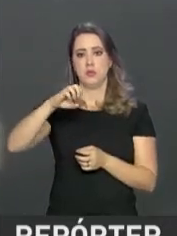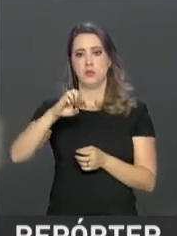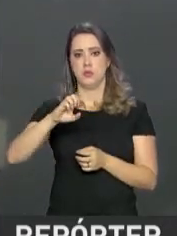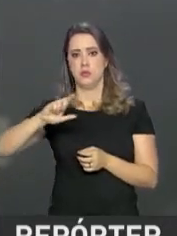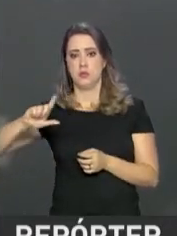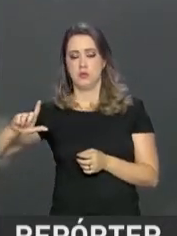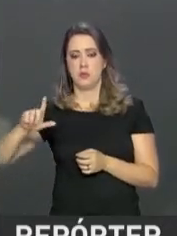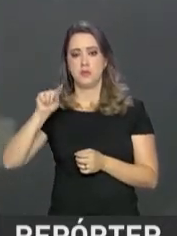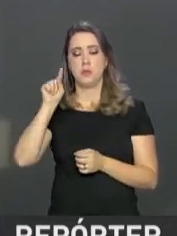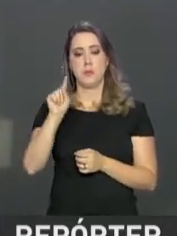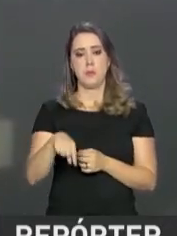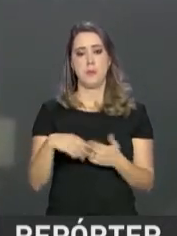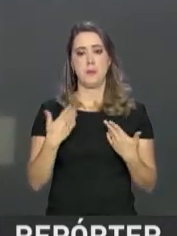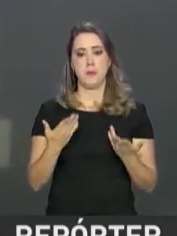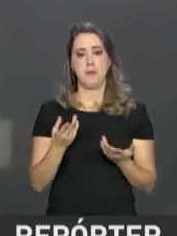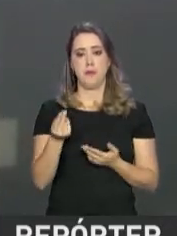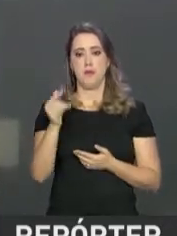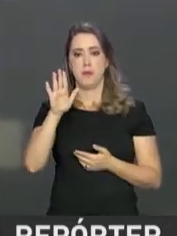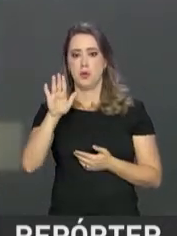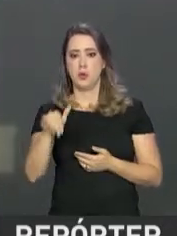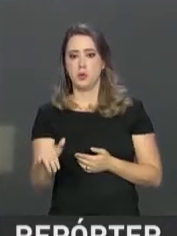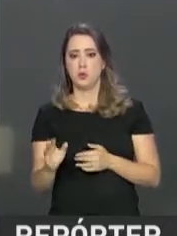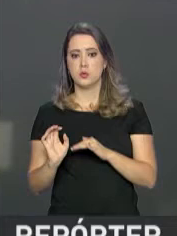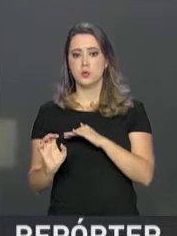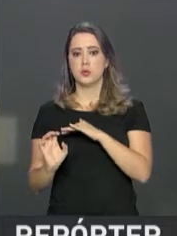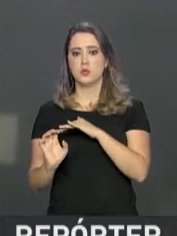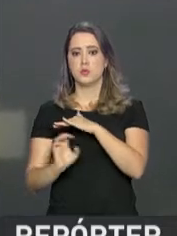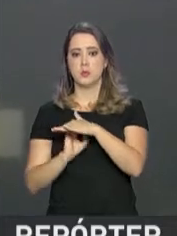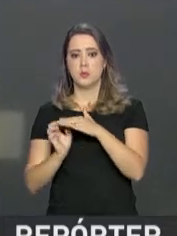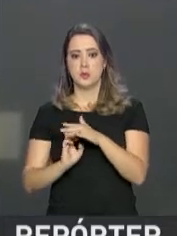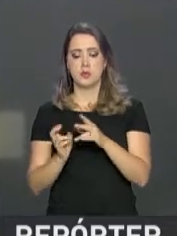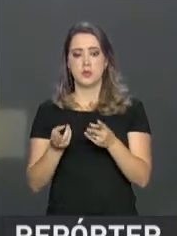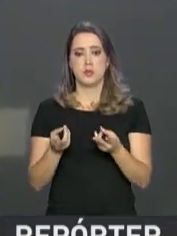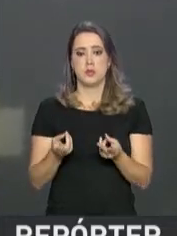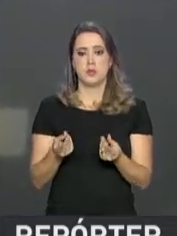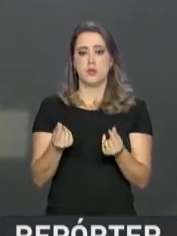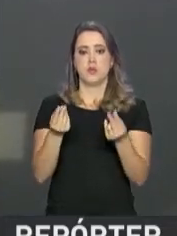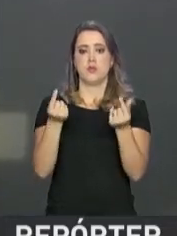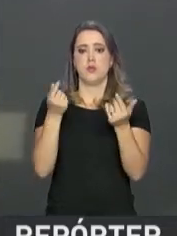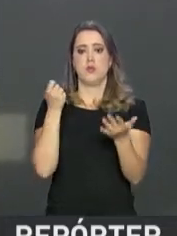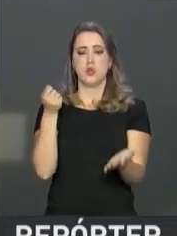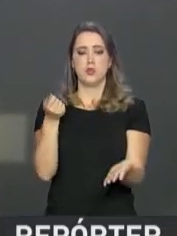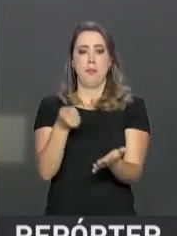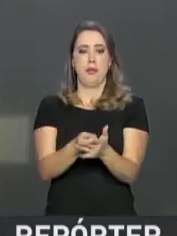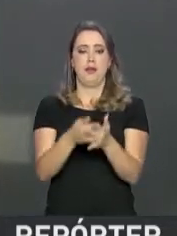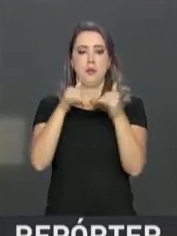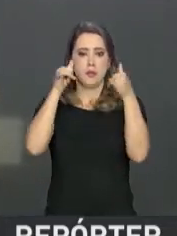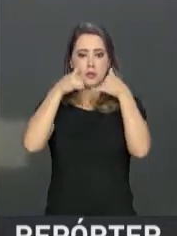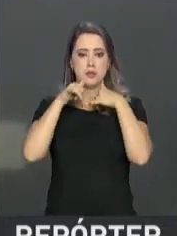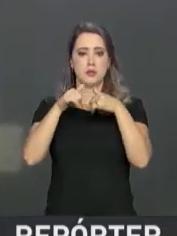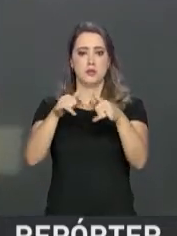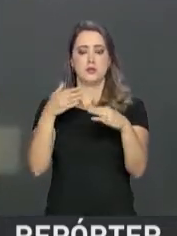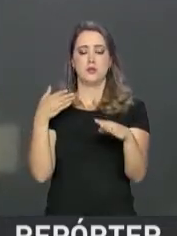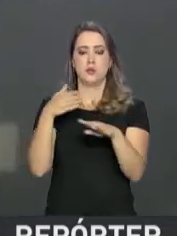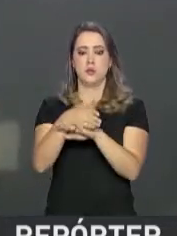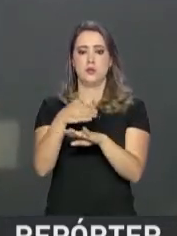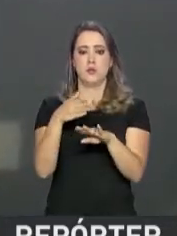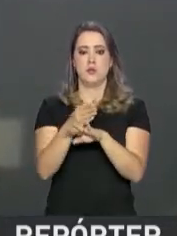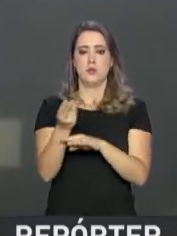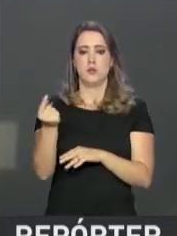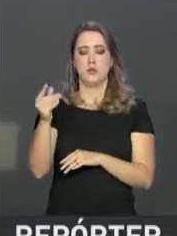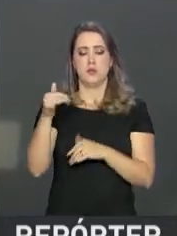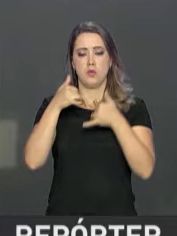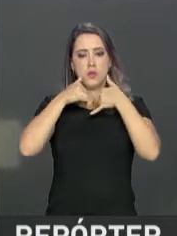a ANEEL. Com menor custo para operar o sistema, a tarifa de transmissão que entra na conta de